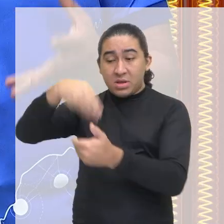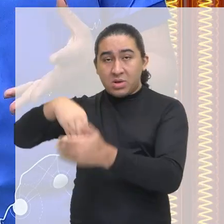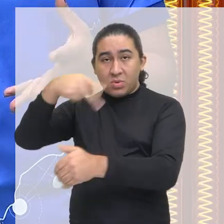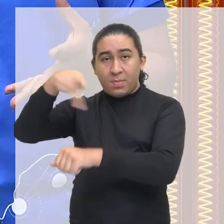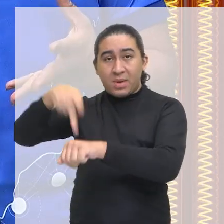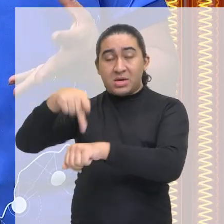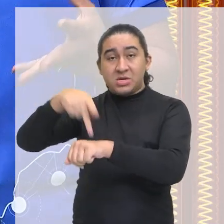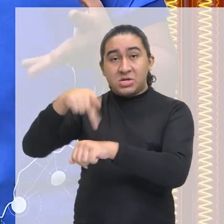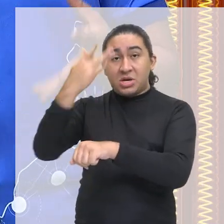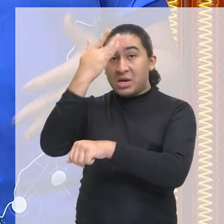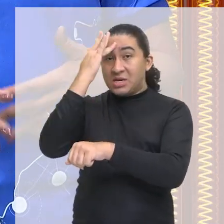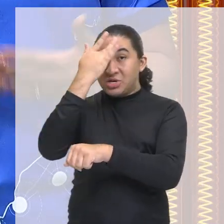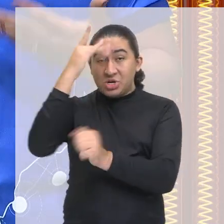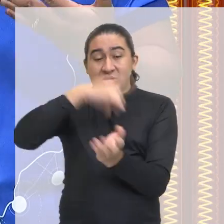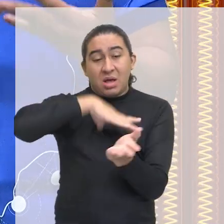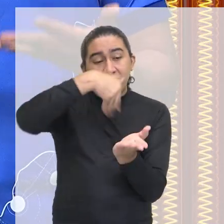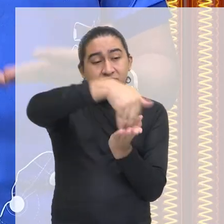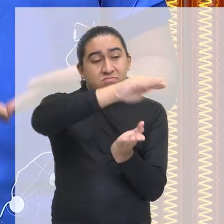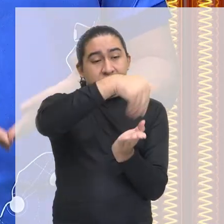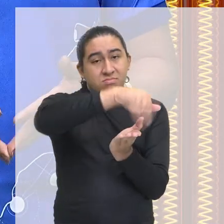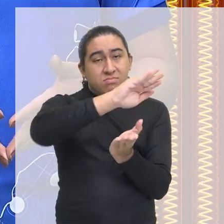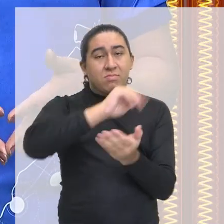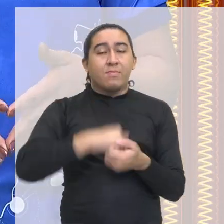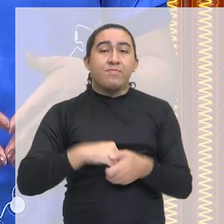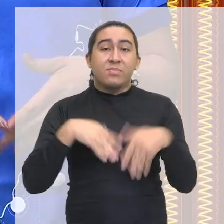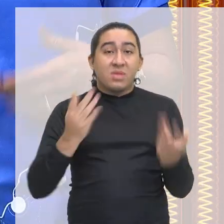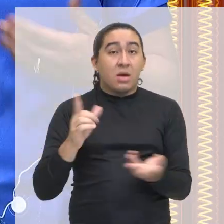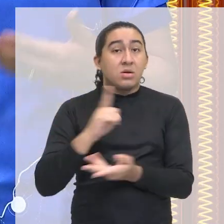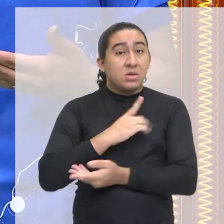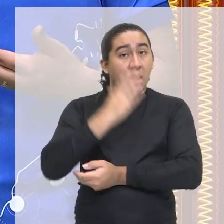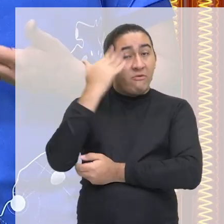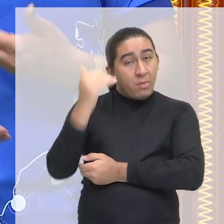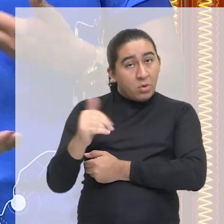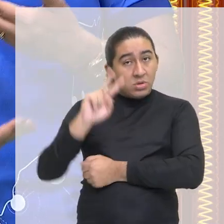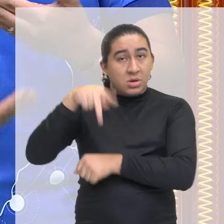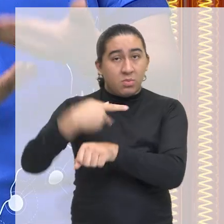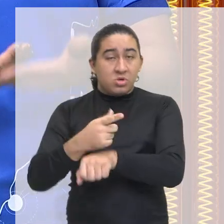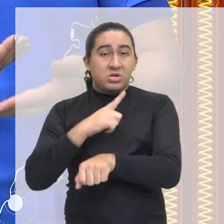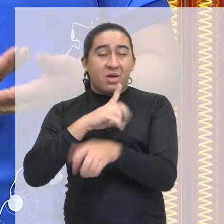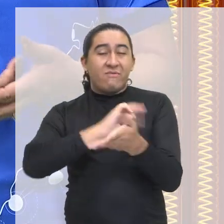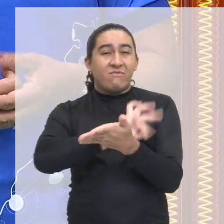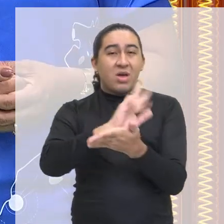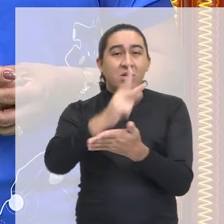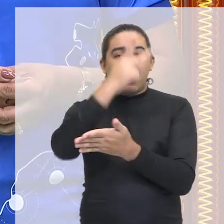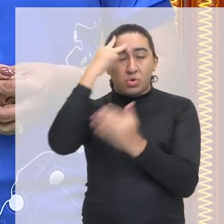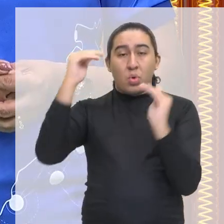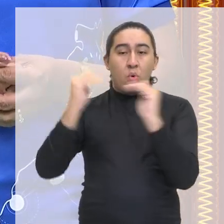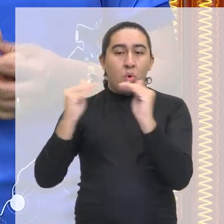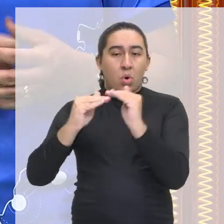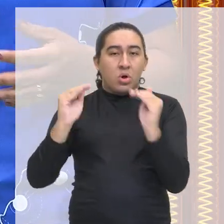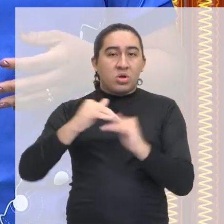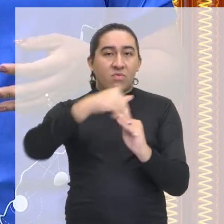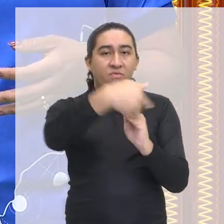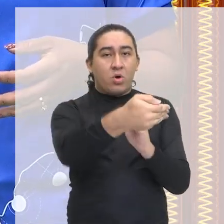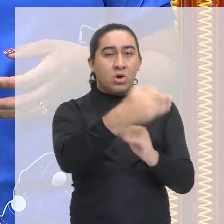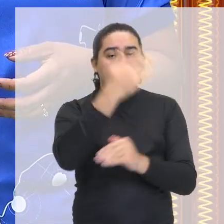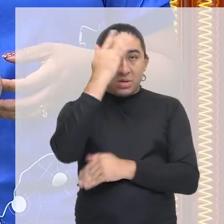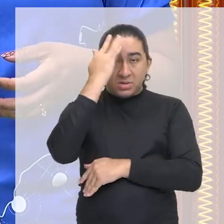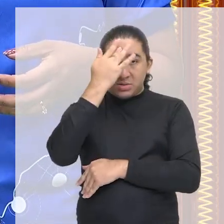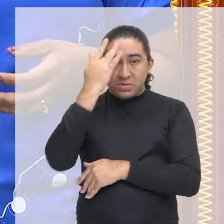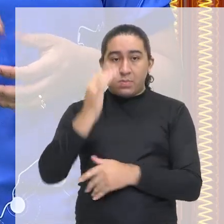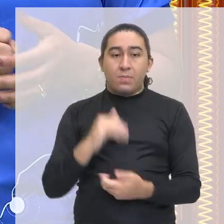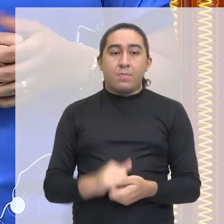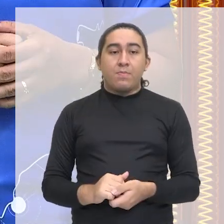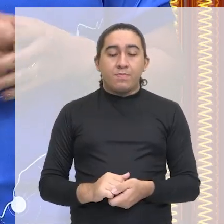território indiano. E esse movimento ele vai ganhar força popular e também vai ter ali muitos apoiadores também de fora